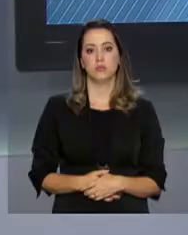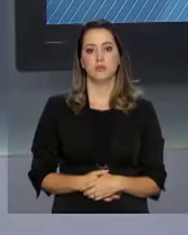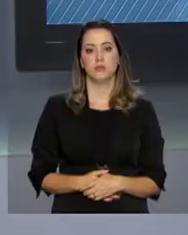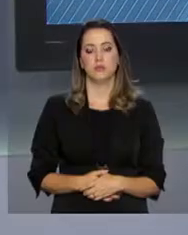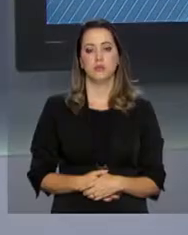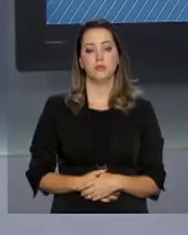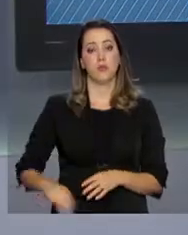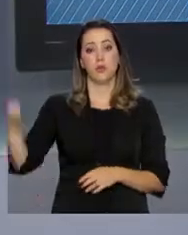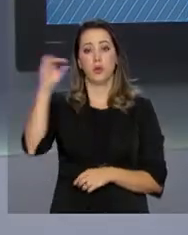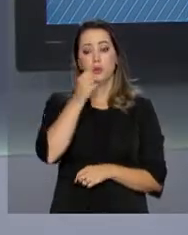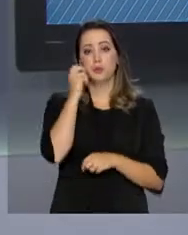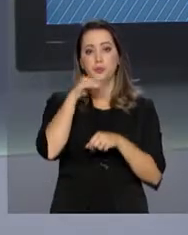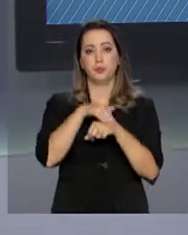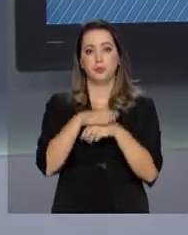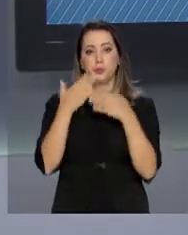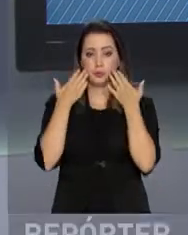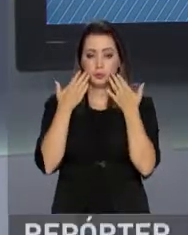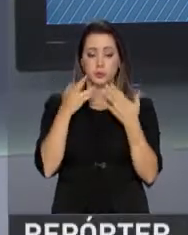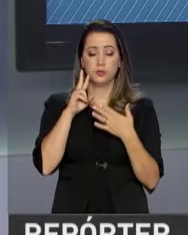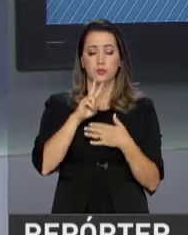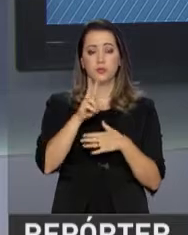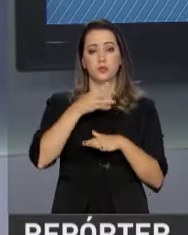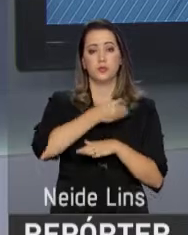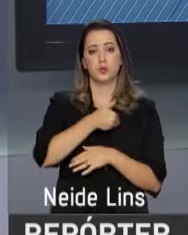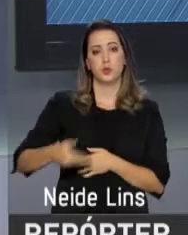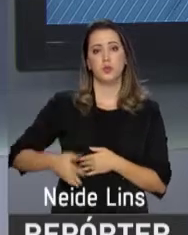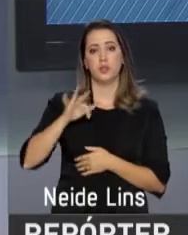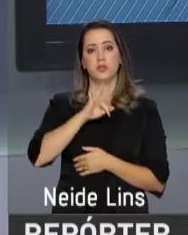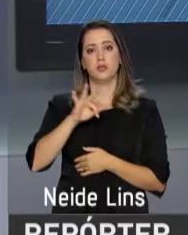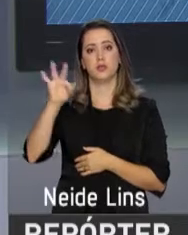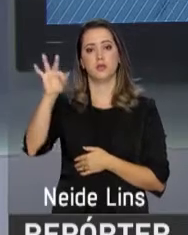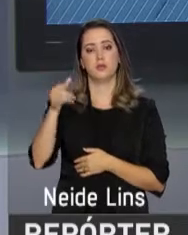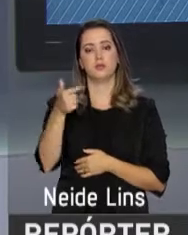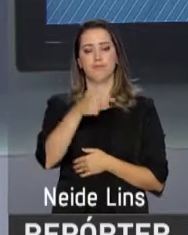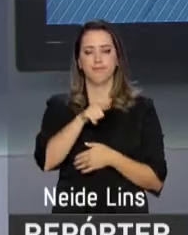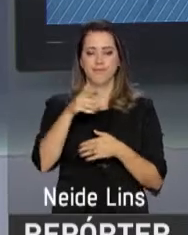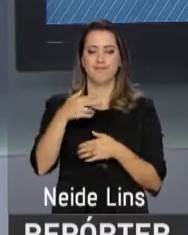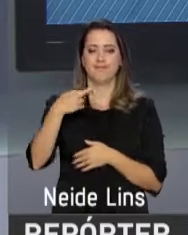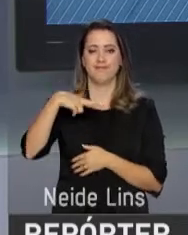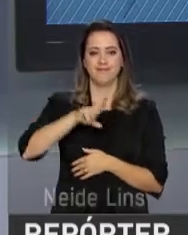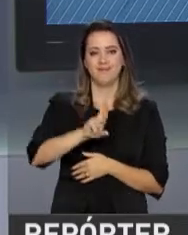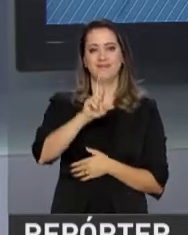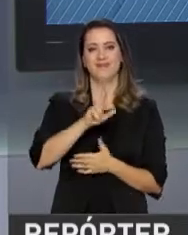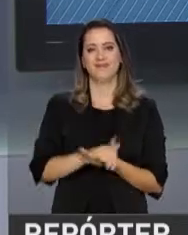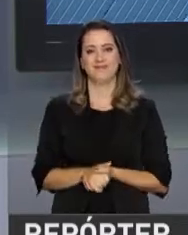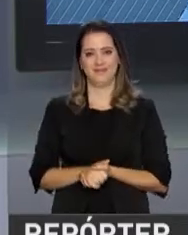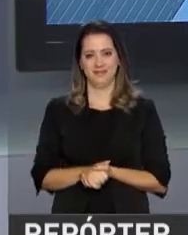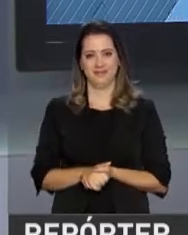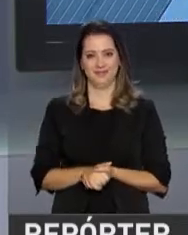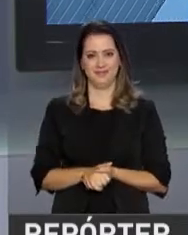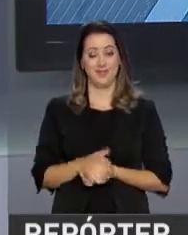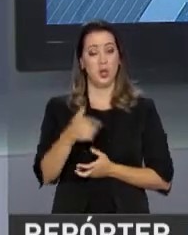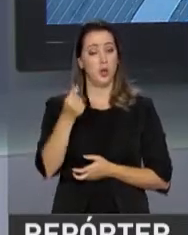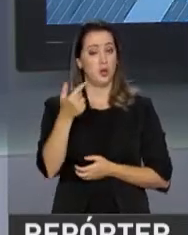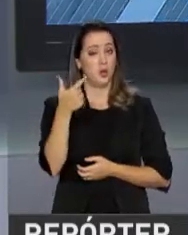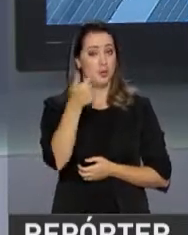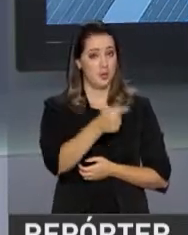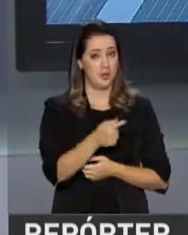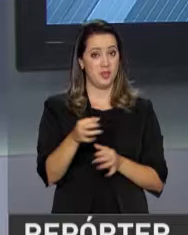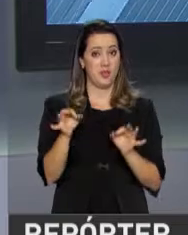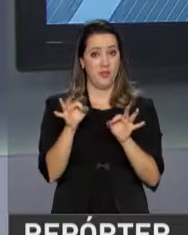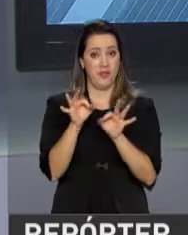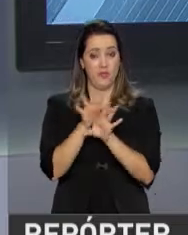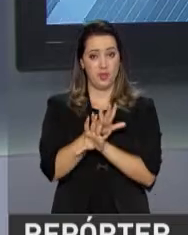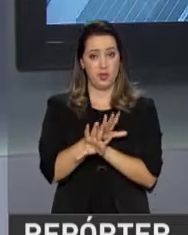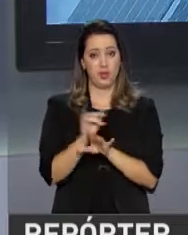Olá, boa noite. Estamos de volta com as notícias do governo federal em mais uma edição do Repórter NBR. 2017